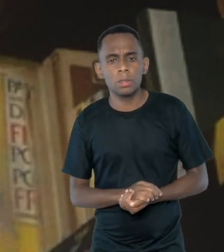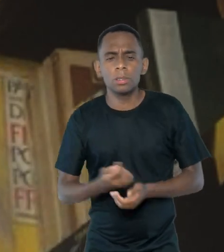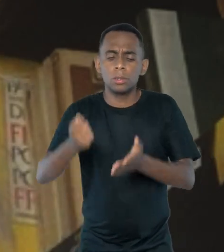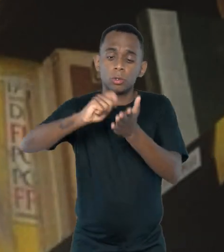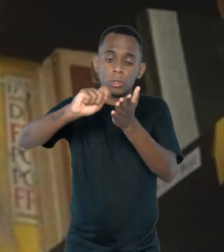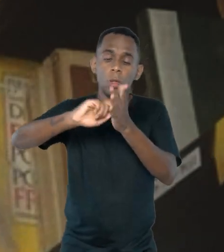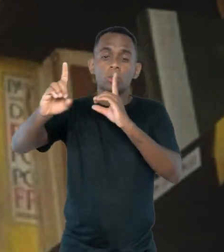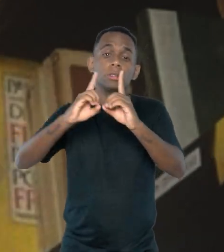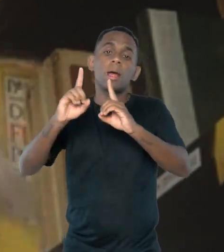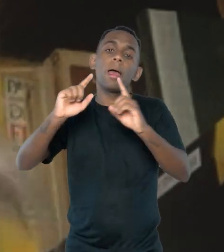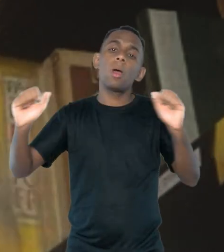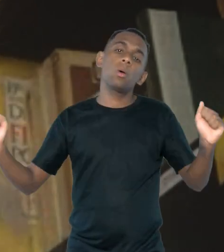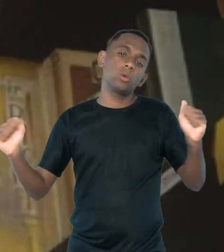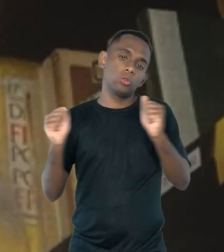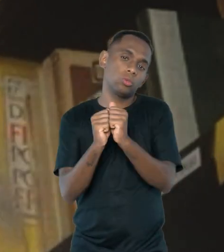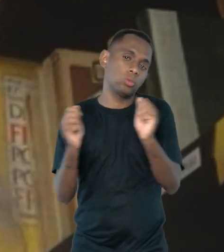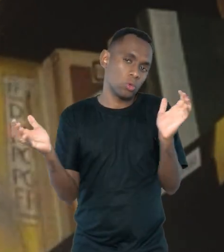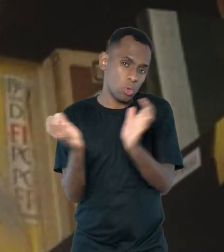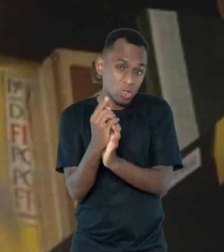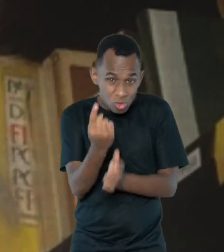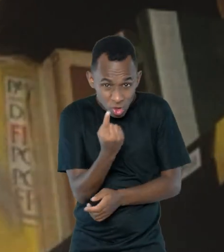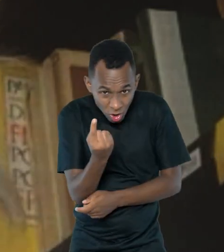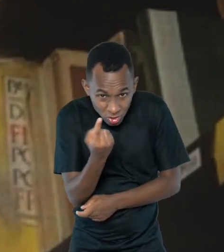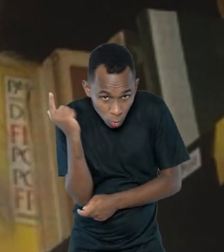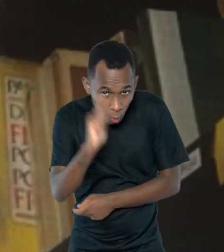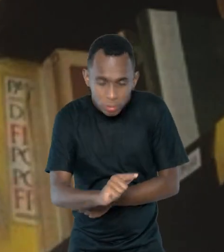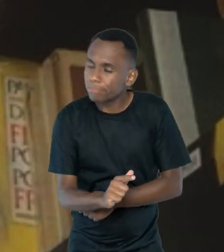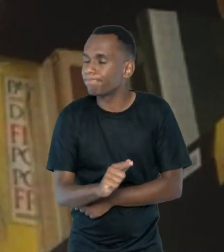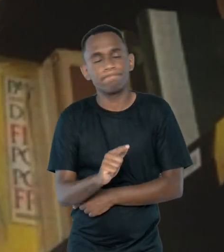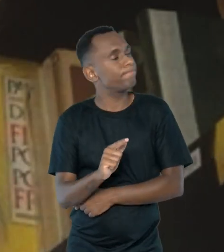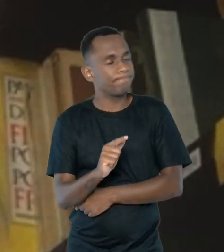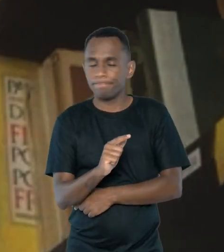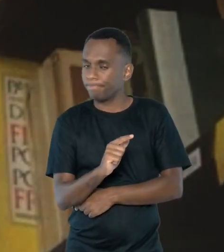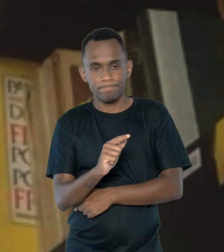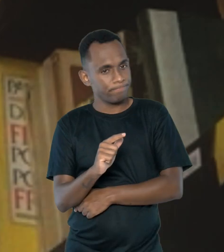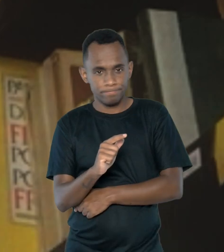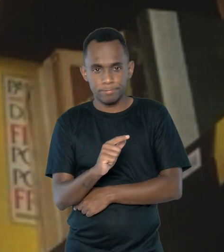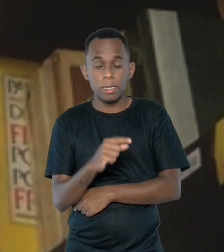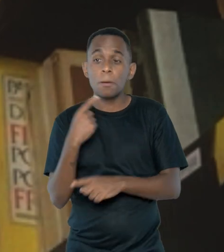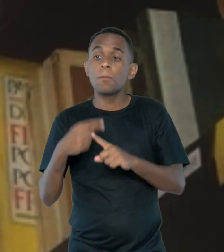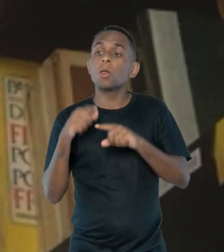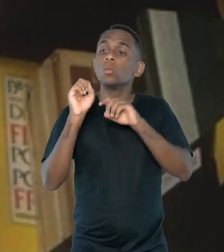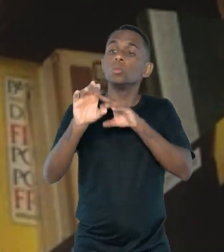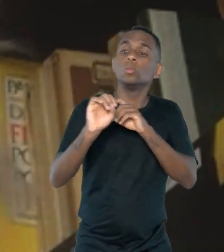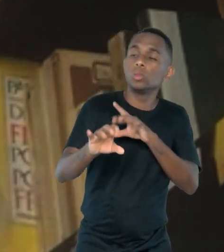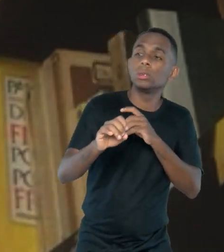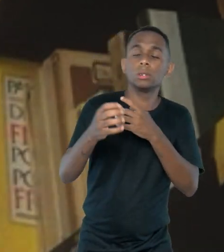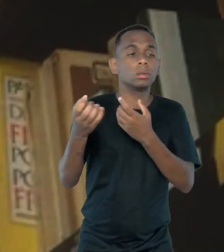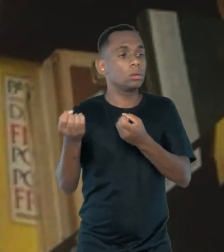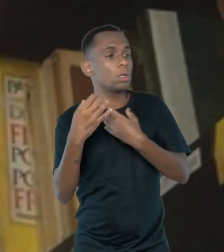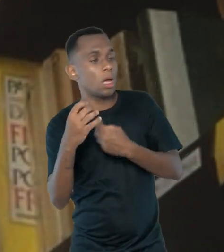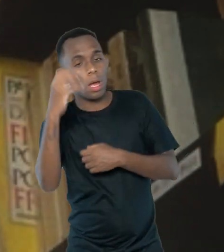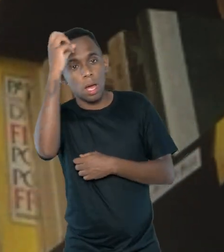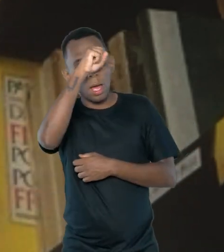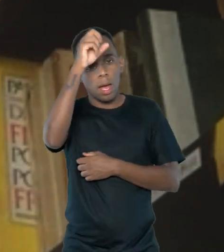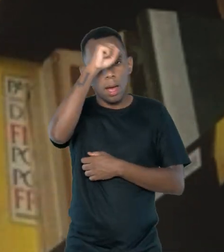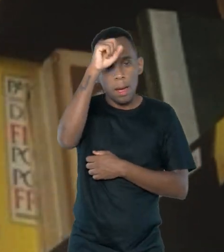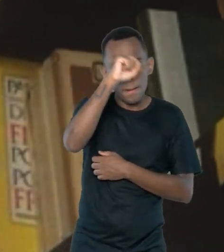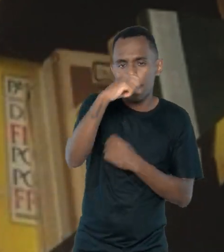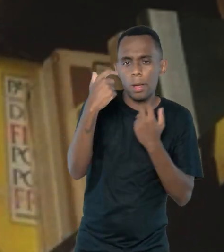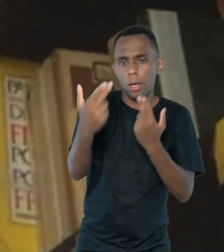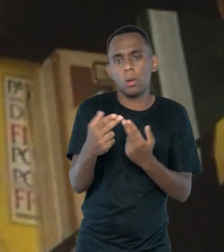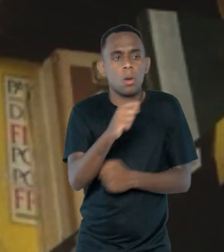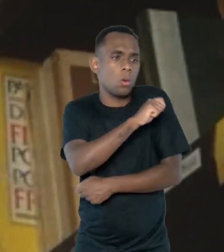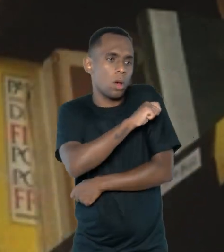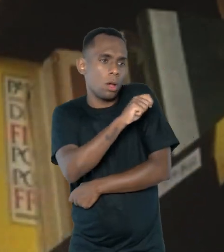obra coletiva. Ninguém dá conta sozinho. E porque um ensina o outro, um aprende com o outro. Assim como o